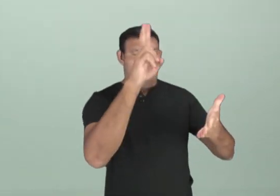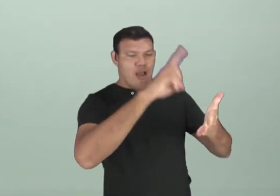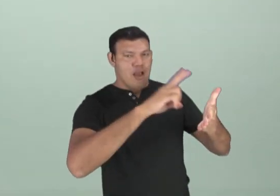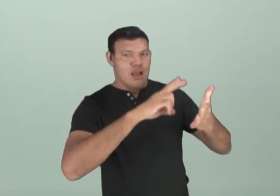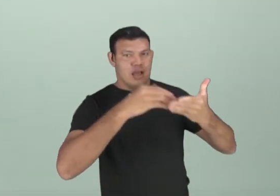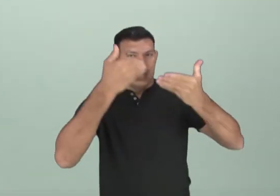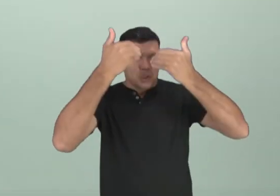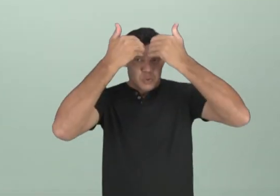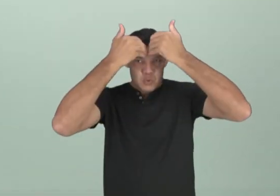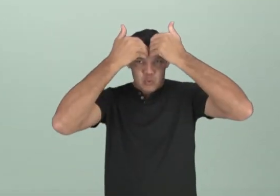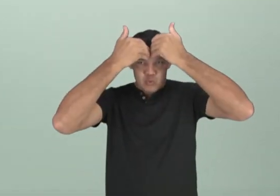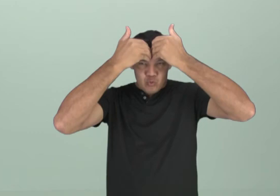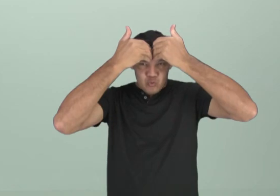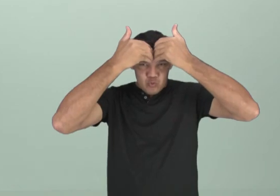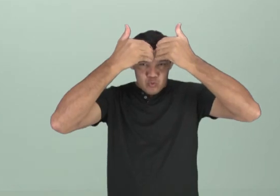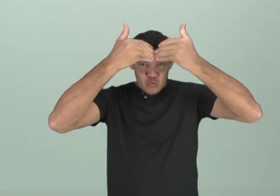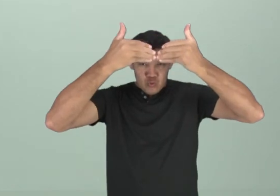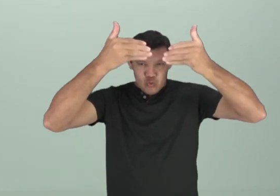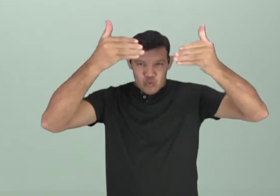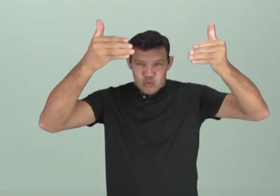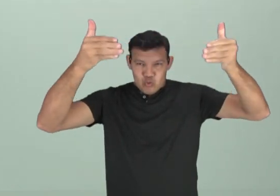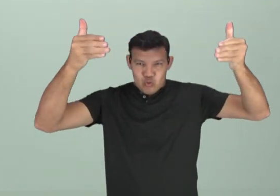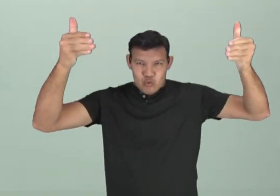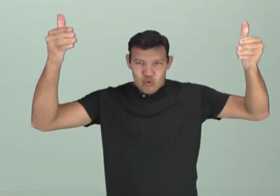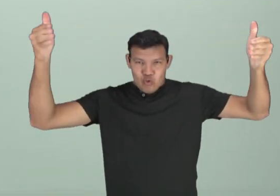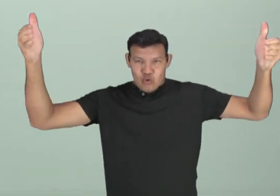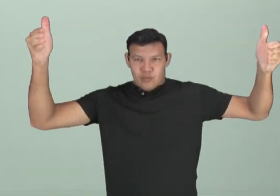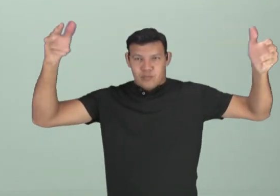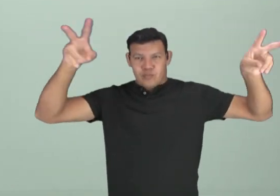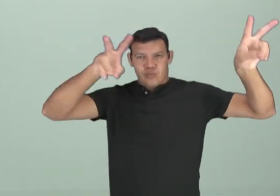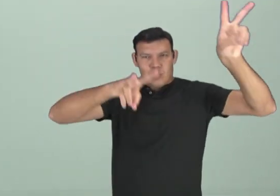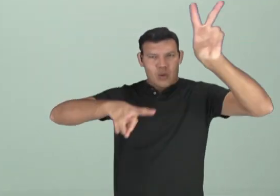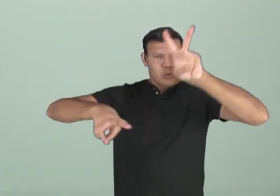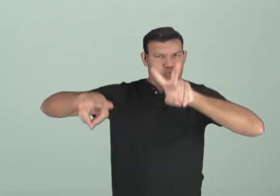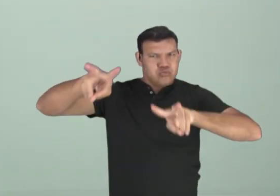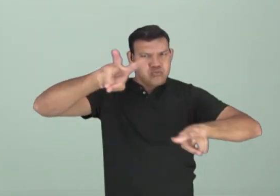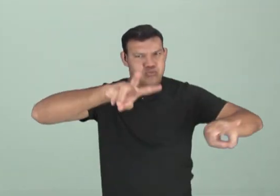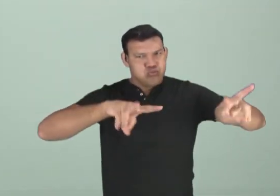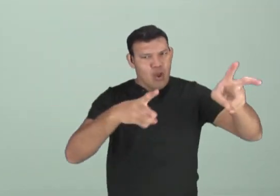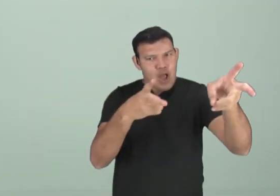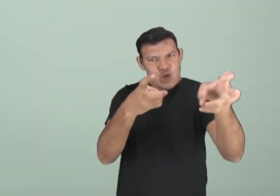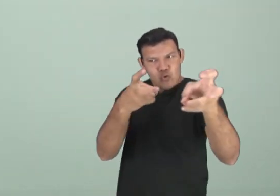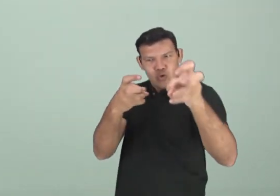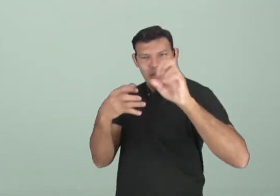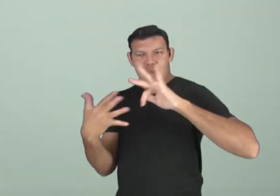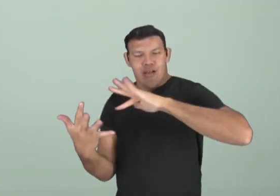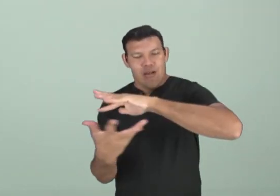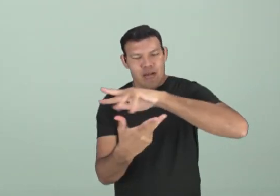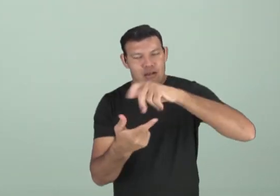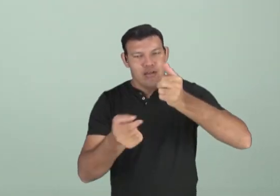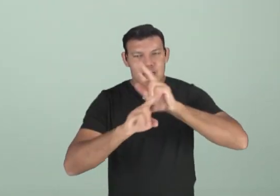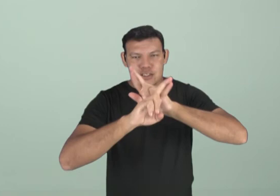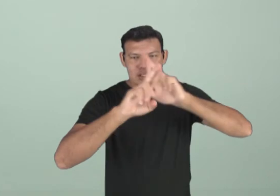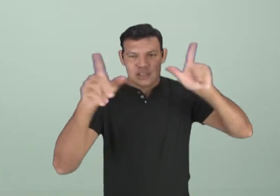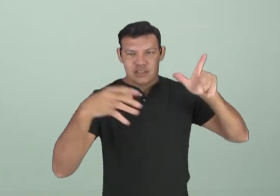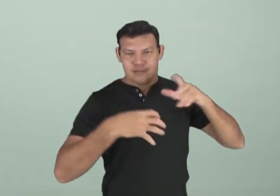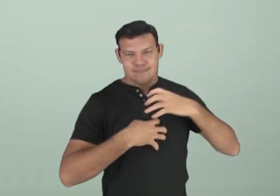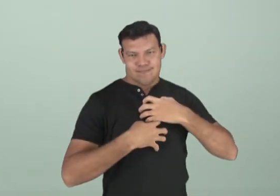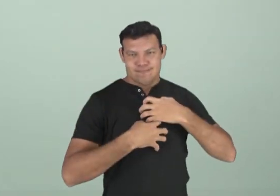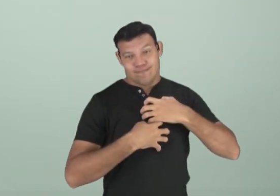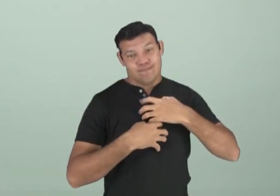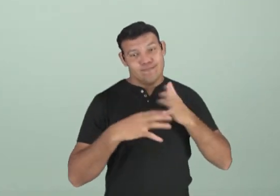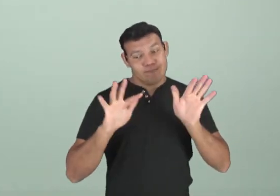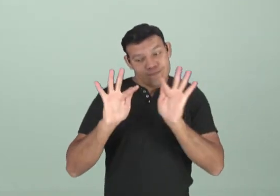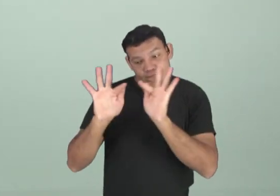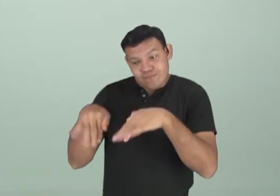abre a sua mente, mais você consegue visualizar o mundo à sua volta de outra maneira. Então, por hoje